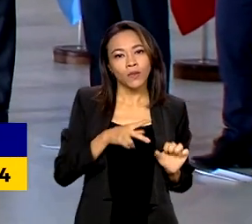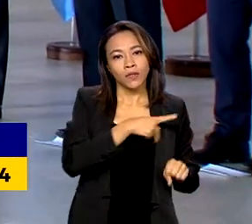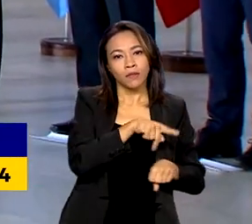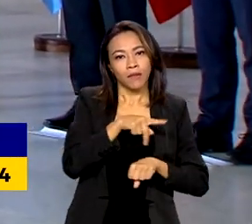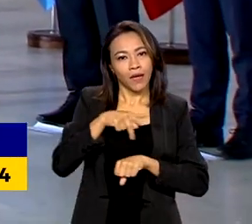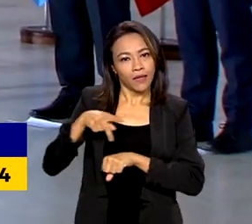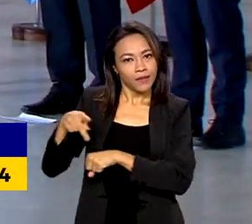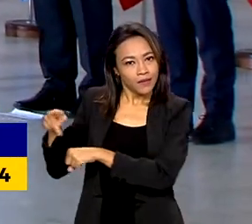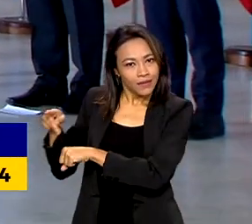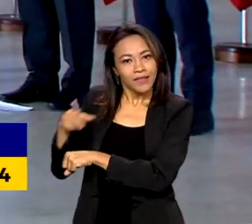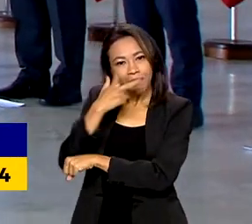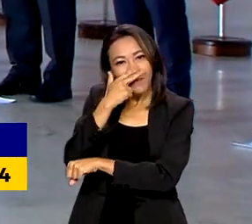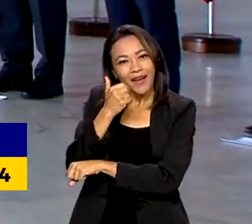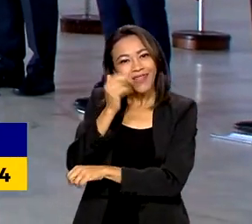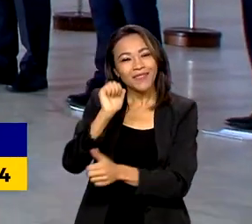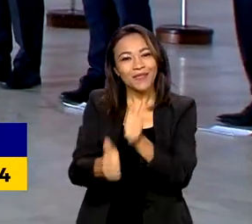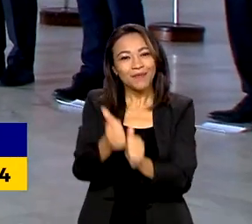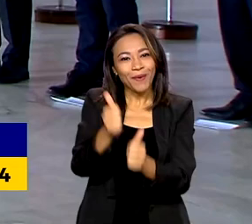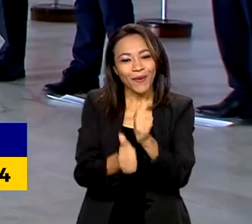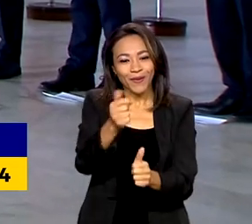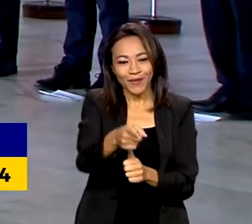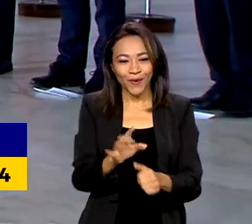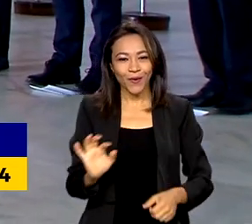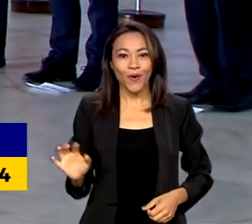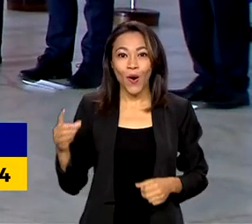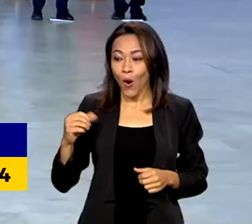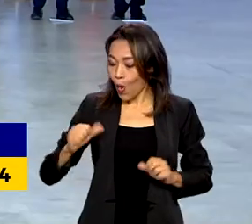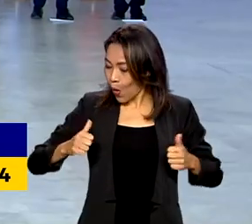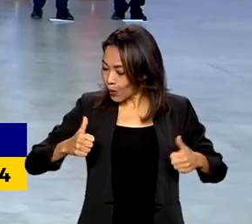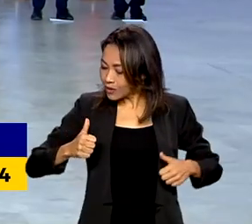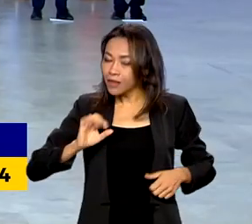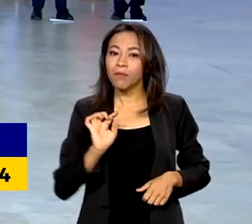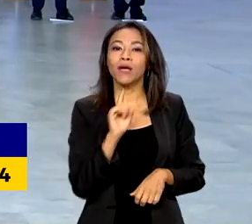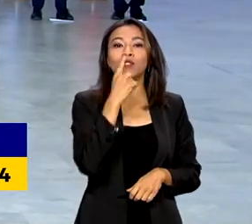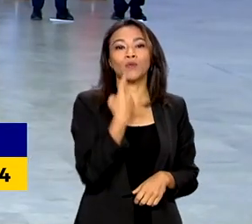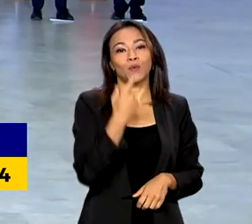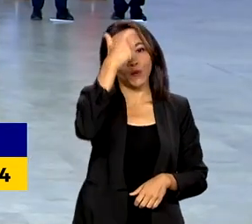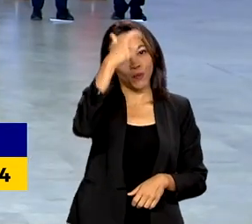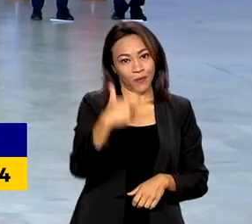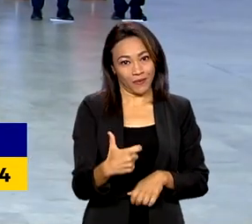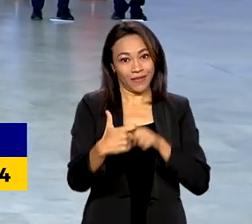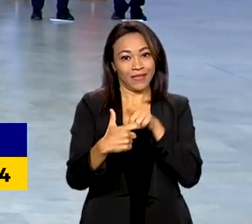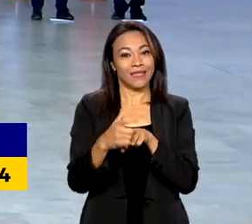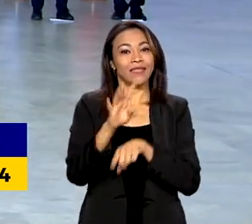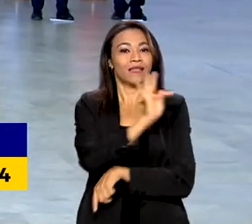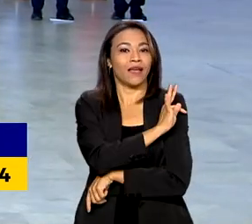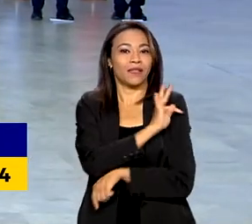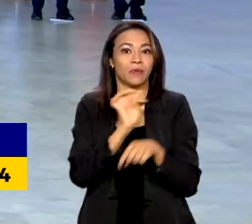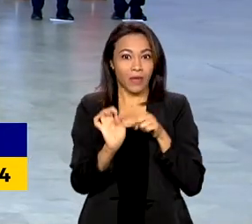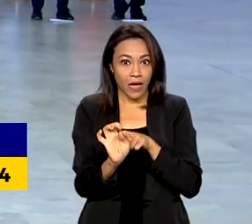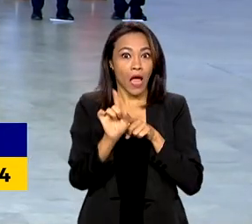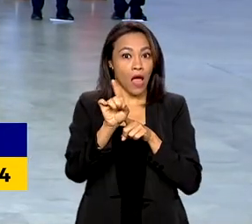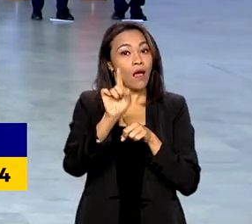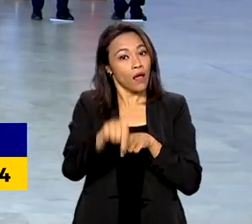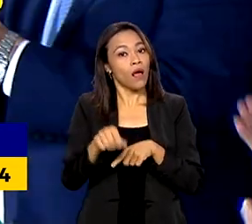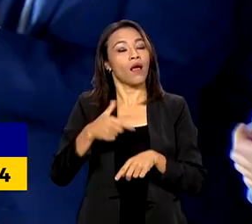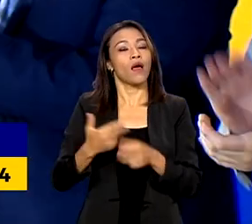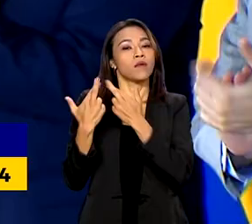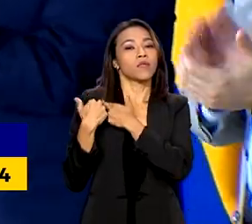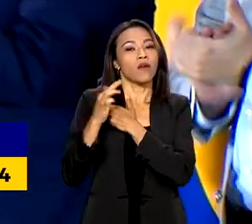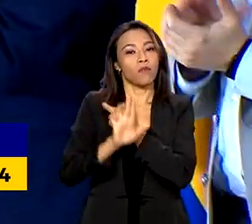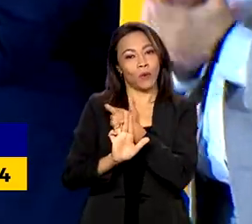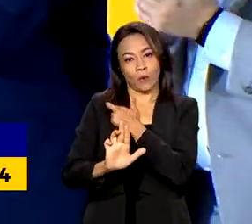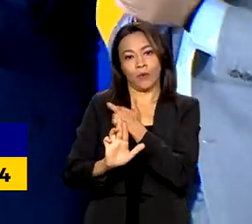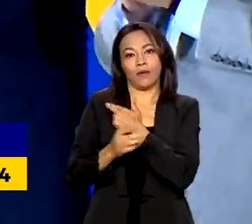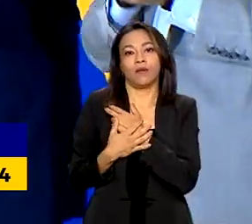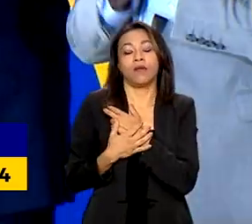numericamente um time. 11 mais um técnico, que nesse caso, pela idade e pela experiência, é o papel que cabe a Lula. Mas claro,